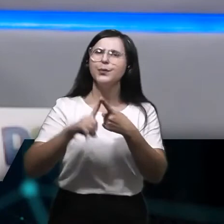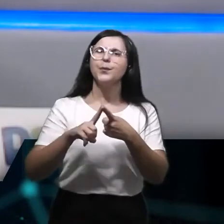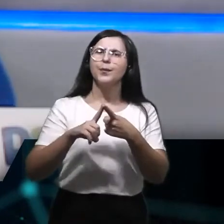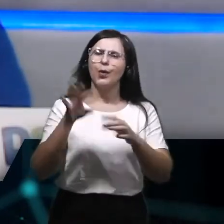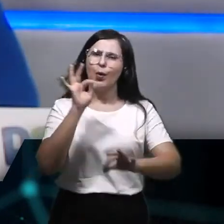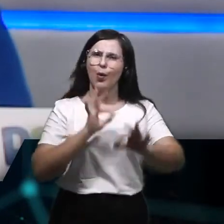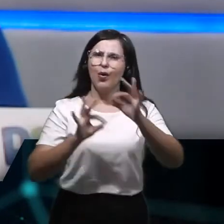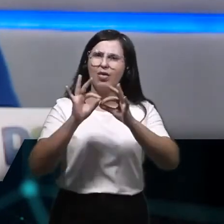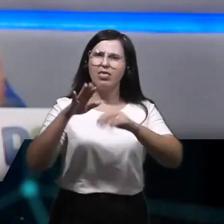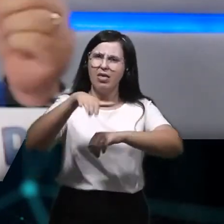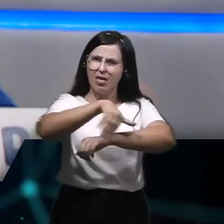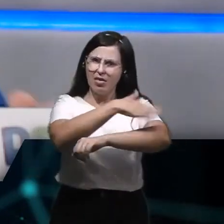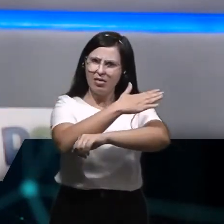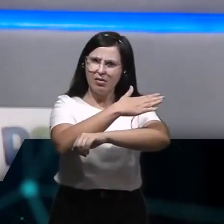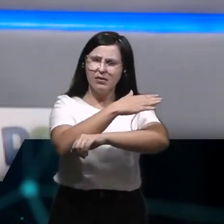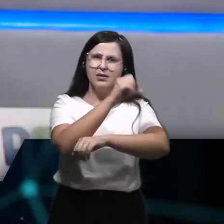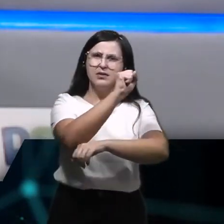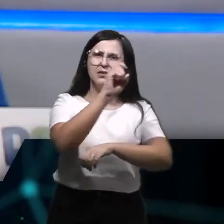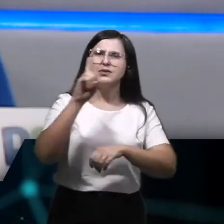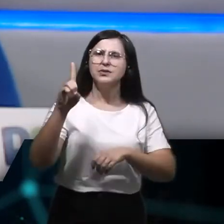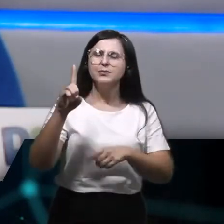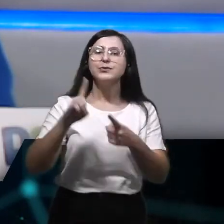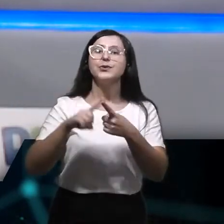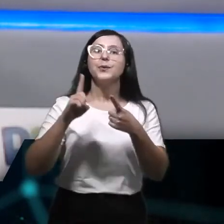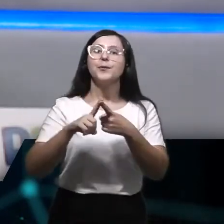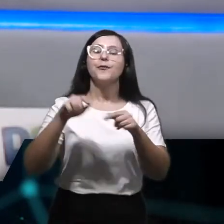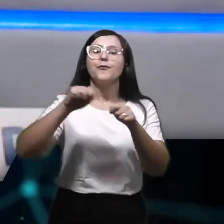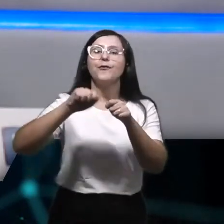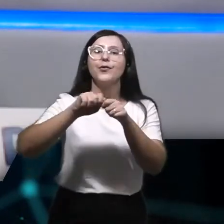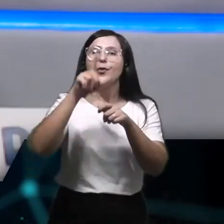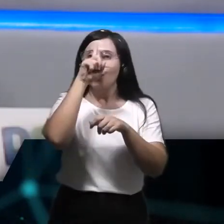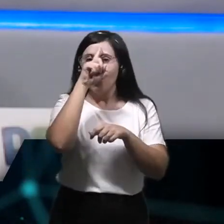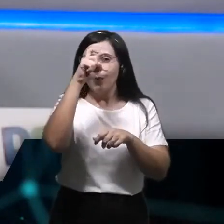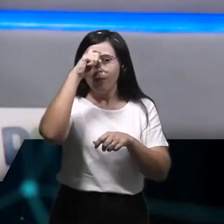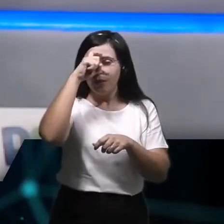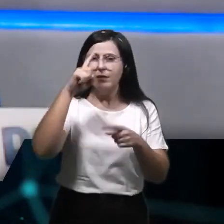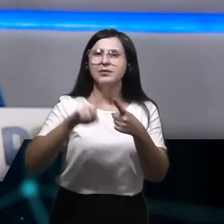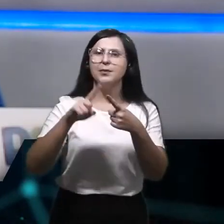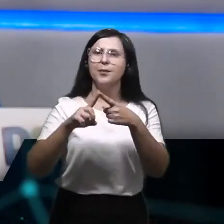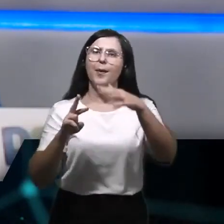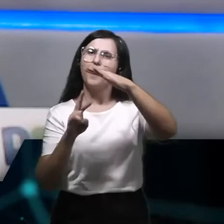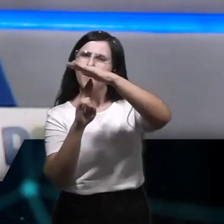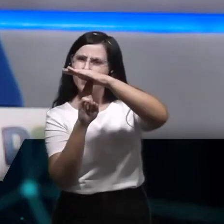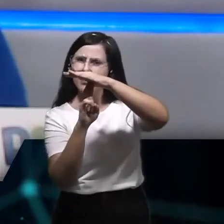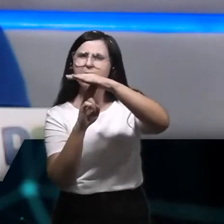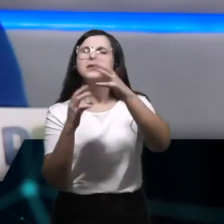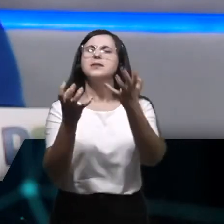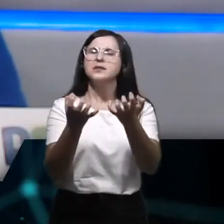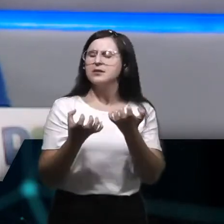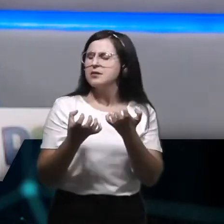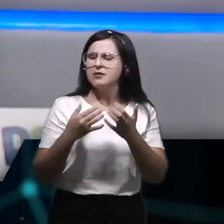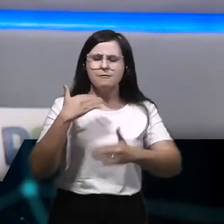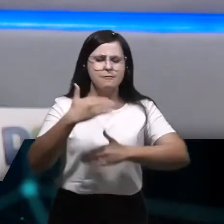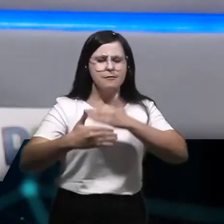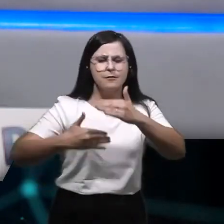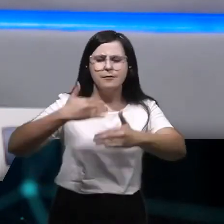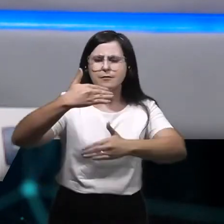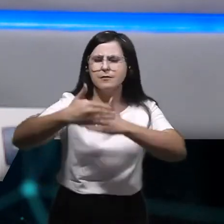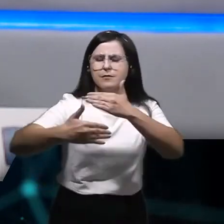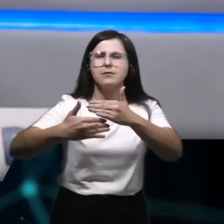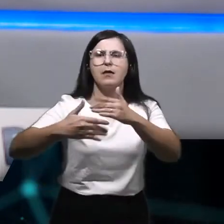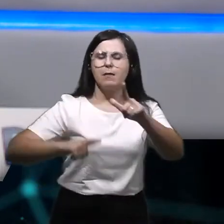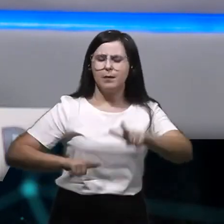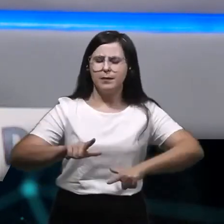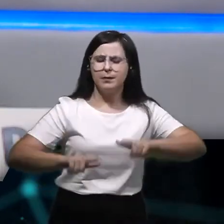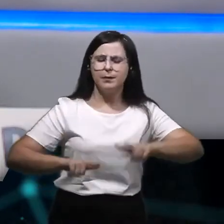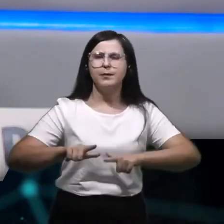São Domingos. Hospital, que a gente concluiu do Brejo. A Praça do Bom Conselho. Quero continuar avançando.